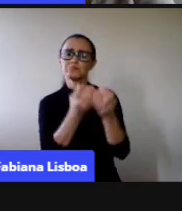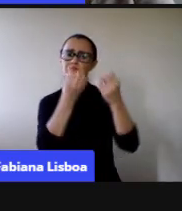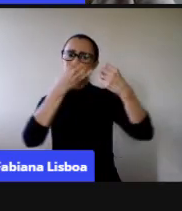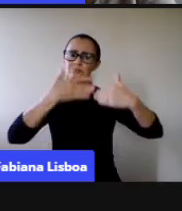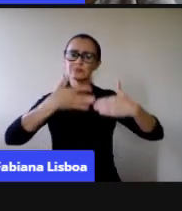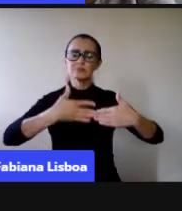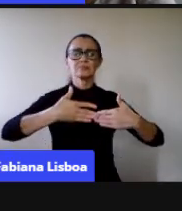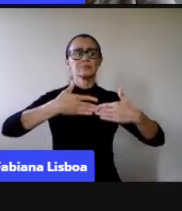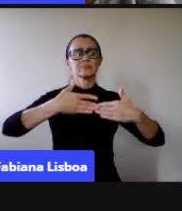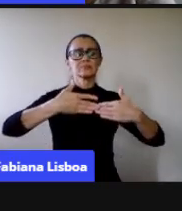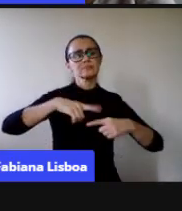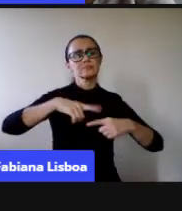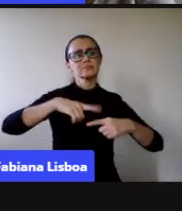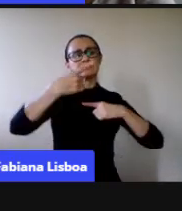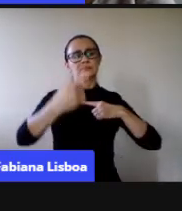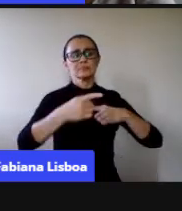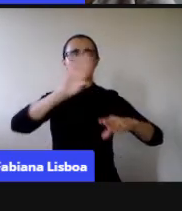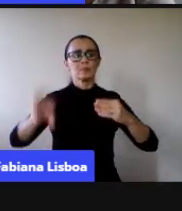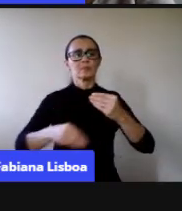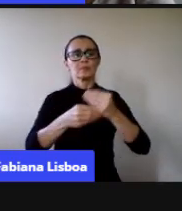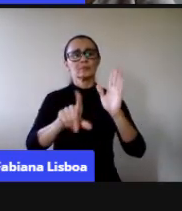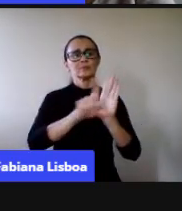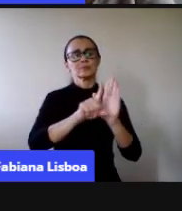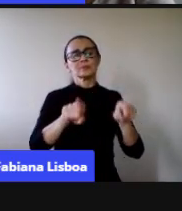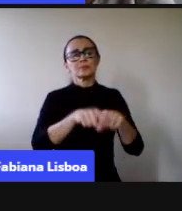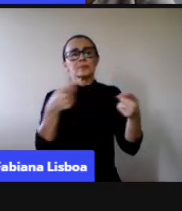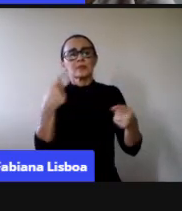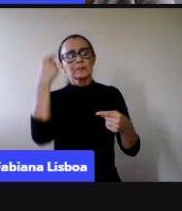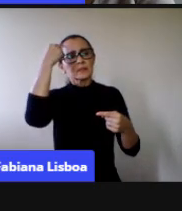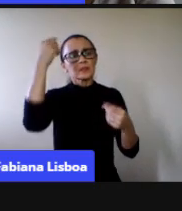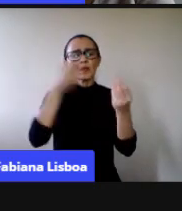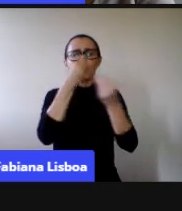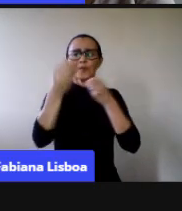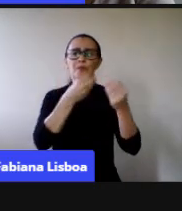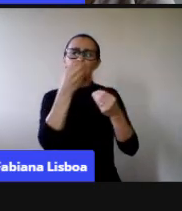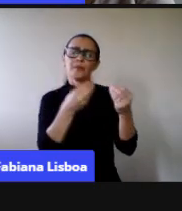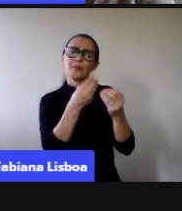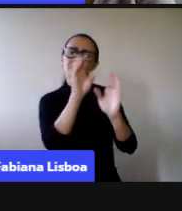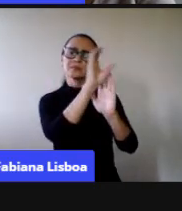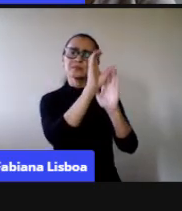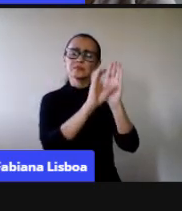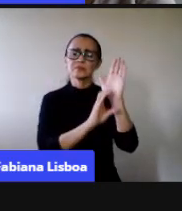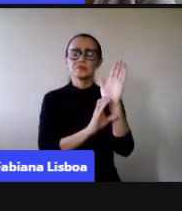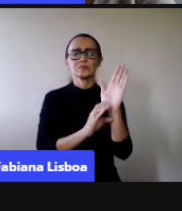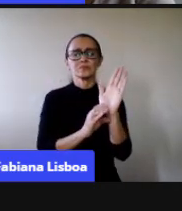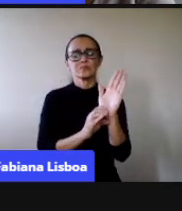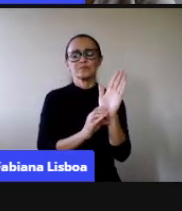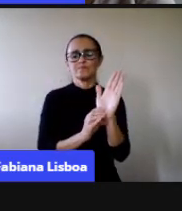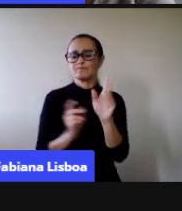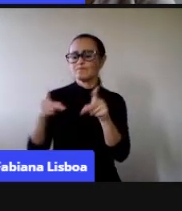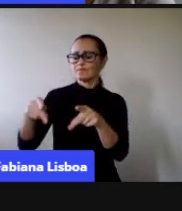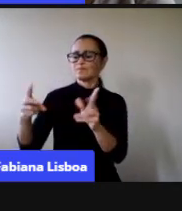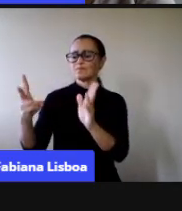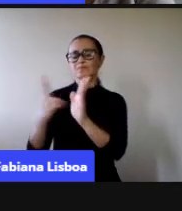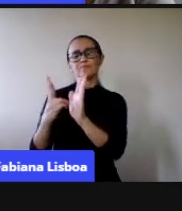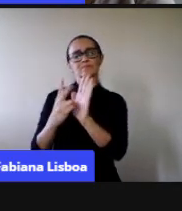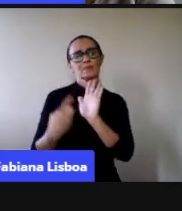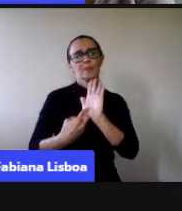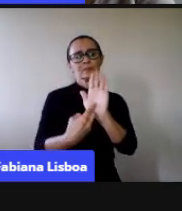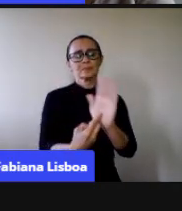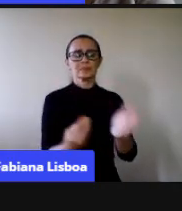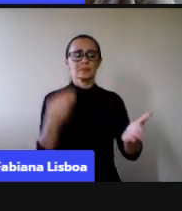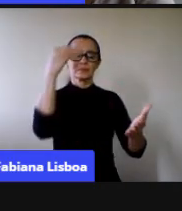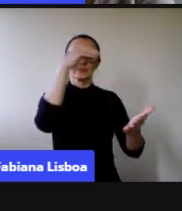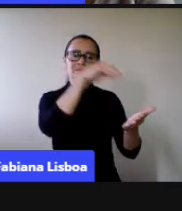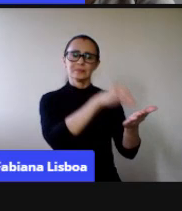apenas como um cumprimento de lei, mas rever como os conteúdos sobre a história dos povos indígenas são apresentados nos livros didáticos,